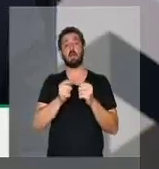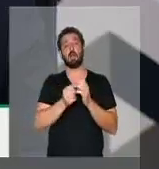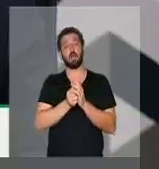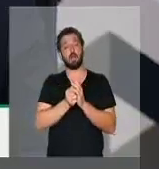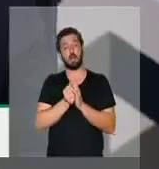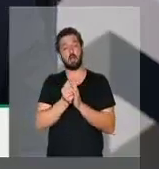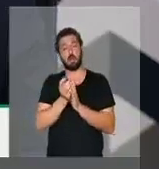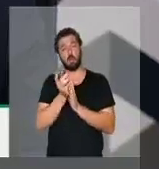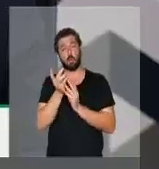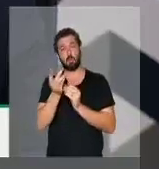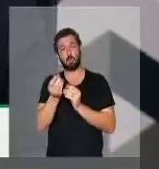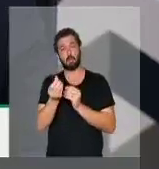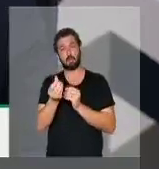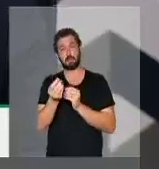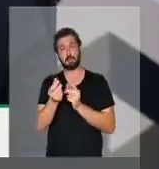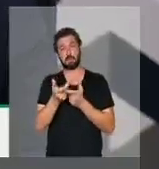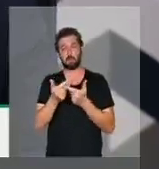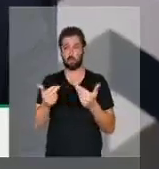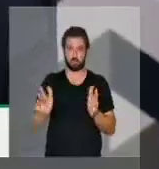determinadas